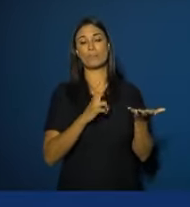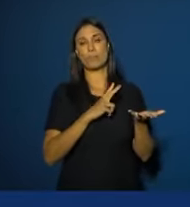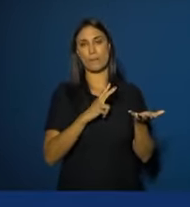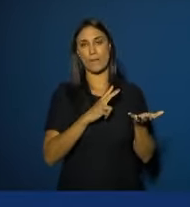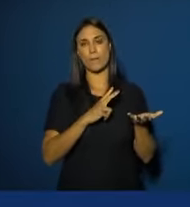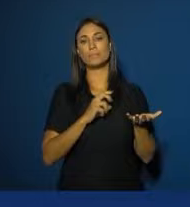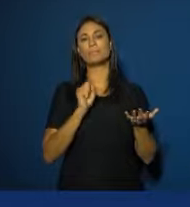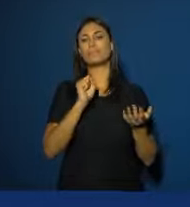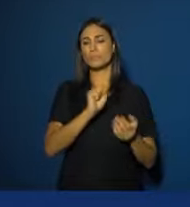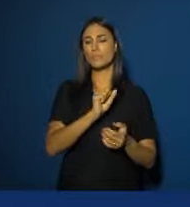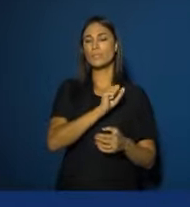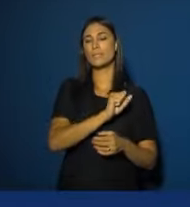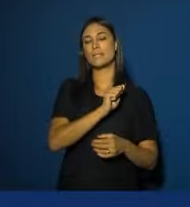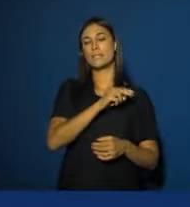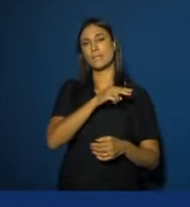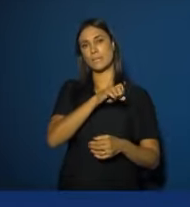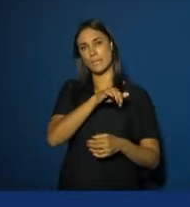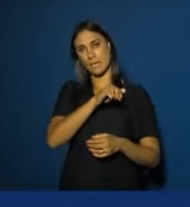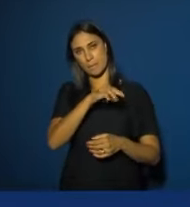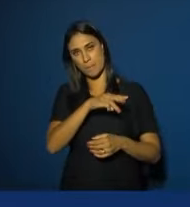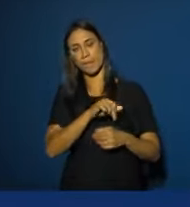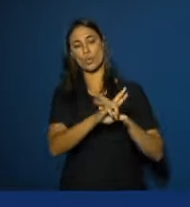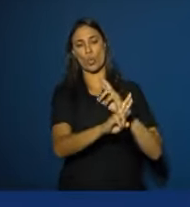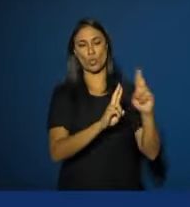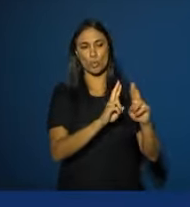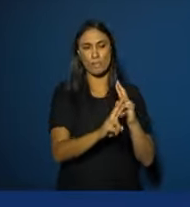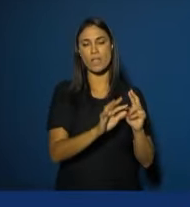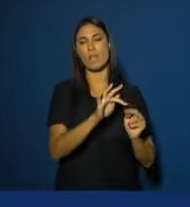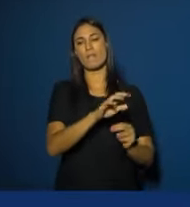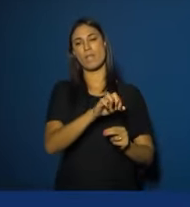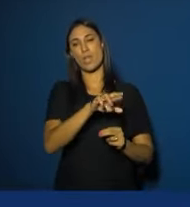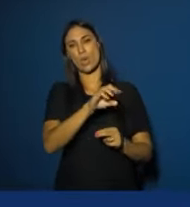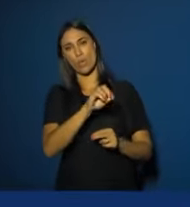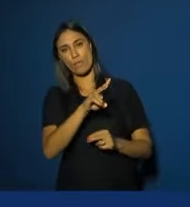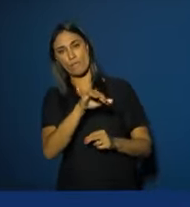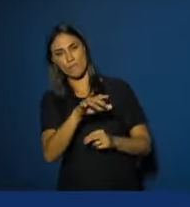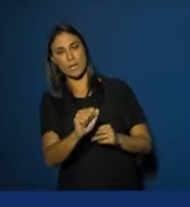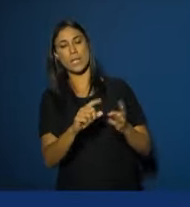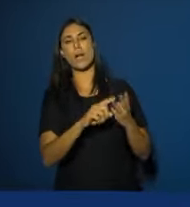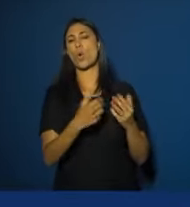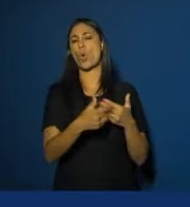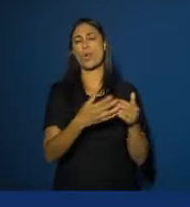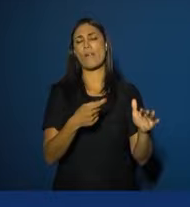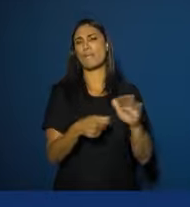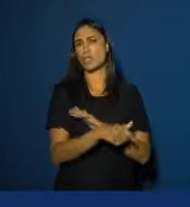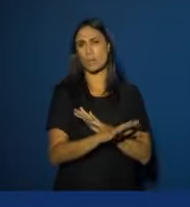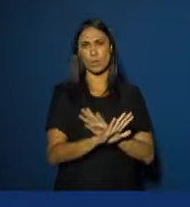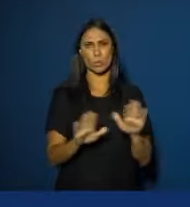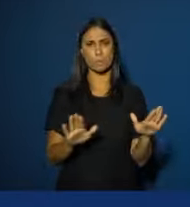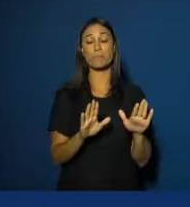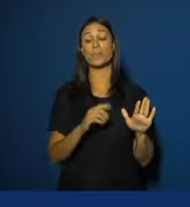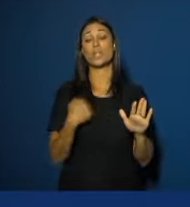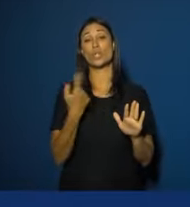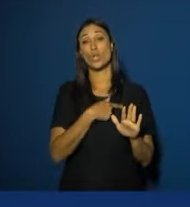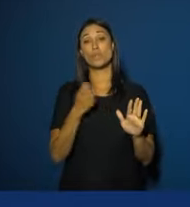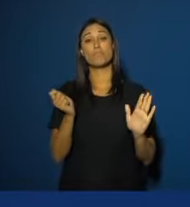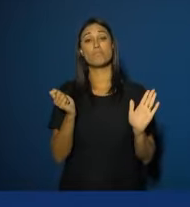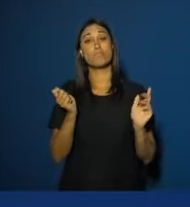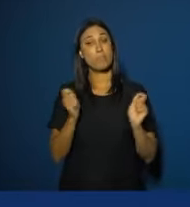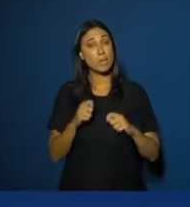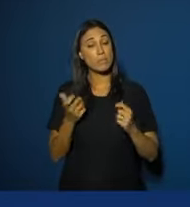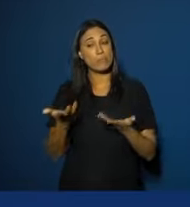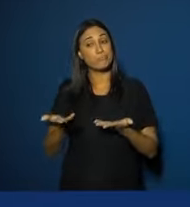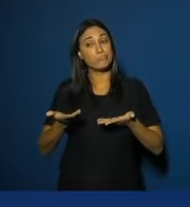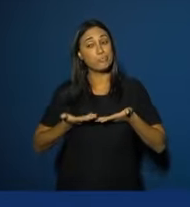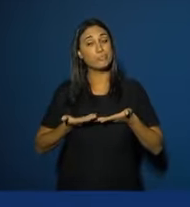privadas. Isso vale para o saneamento, isso vale para a rodovia, vale para a ferrovia, vale para qualquer investimento onde a gente pode